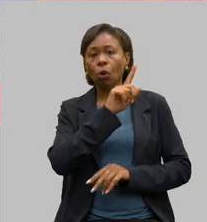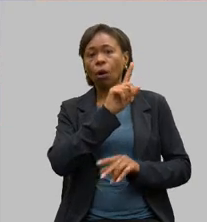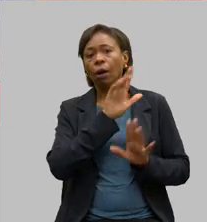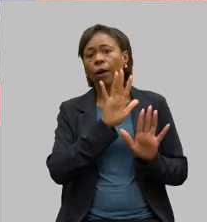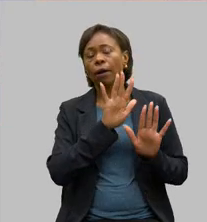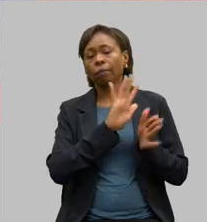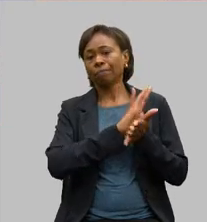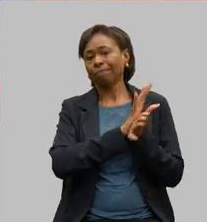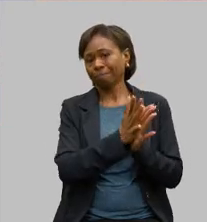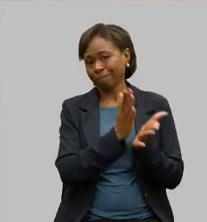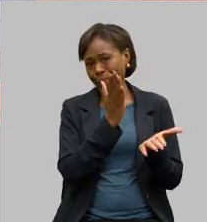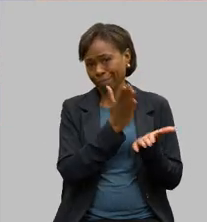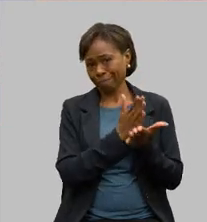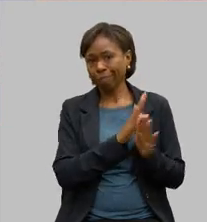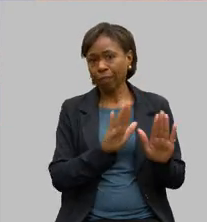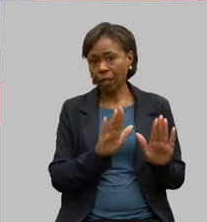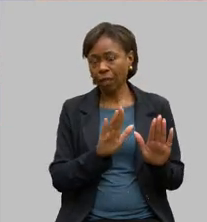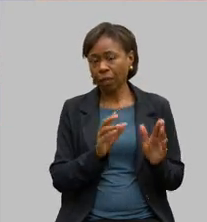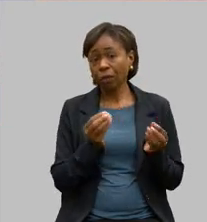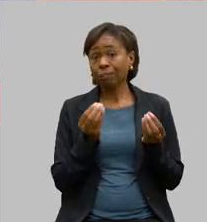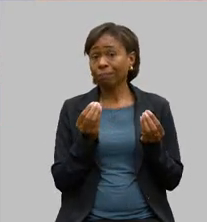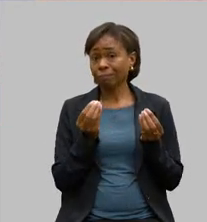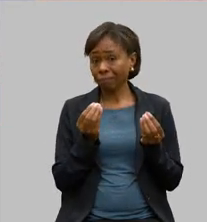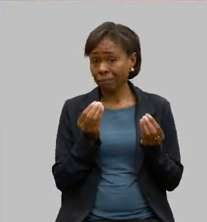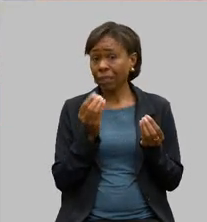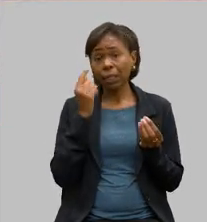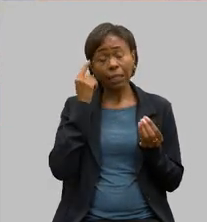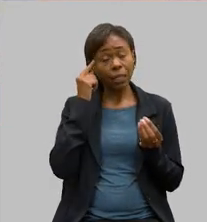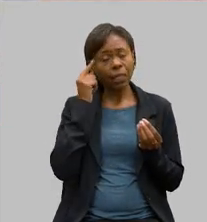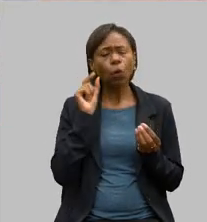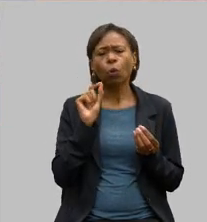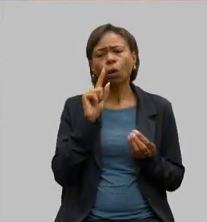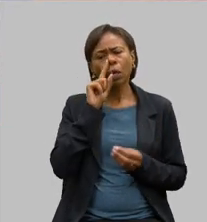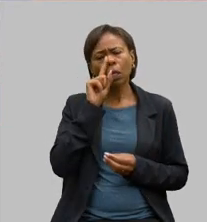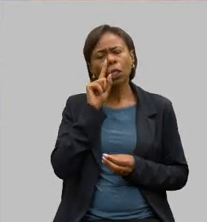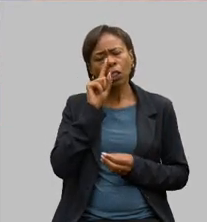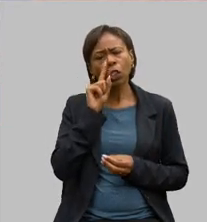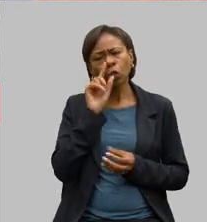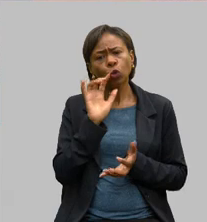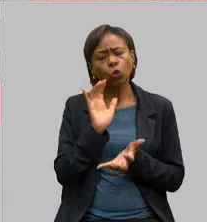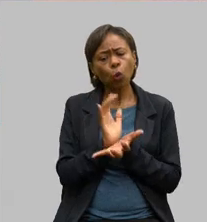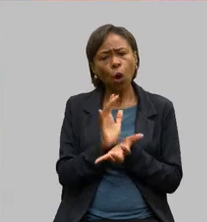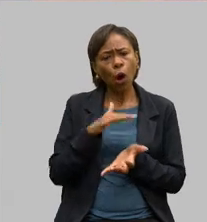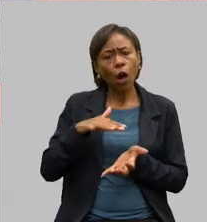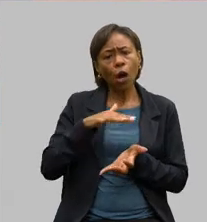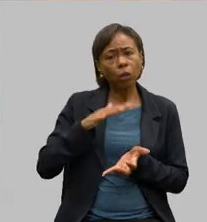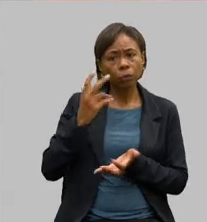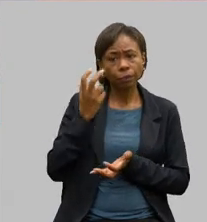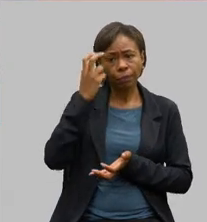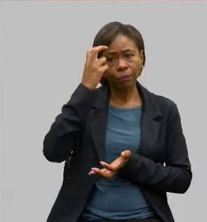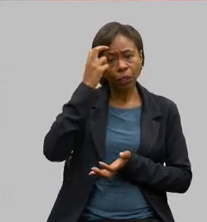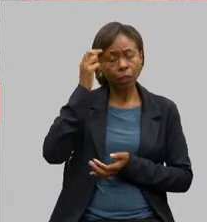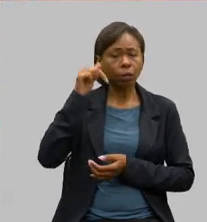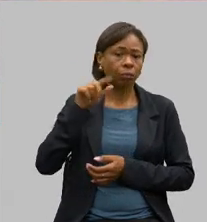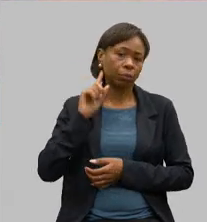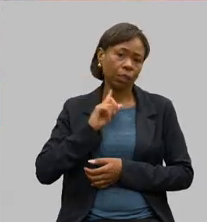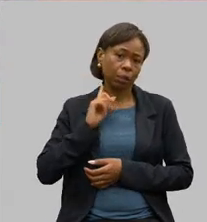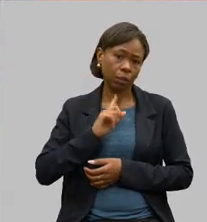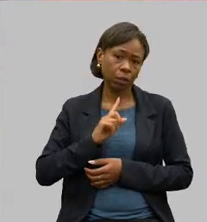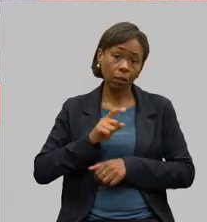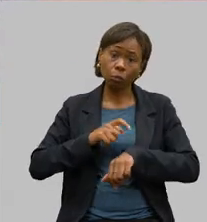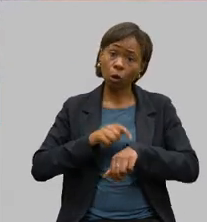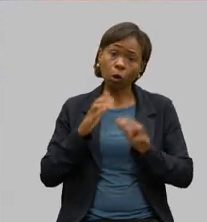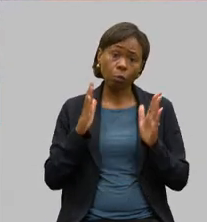riscos são esses né que ameaça o setor cultural em Minas Gerais no momento que no Brasil nós